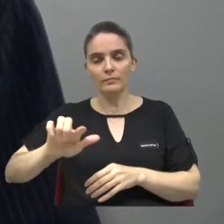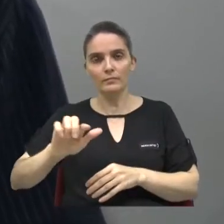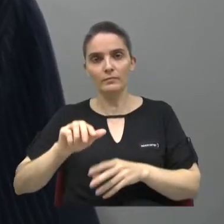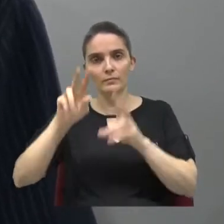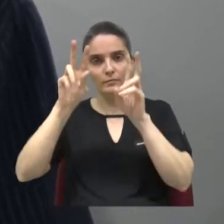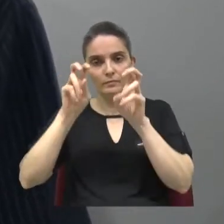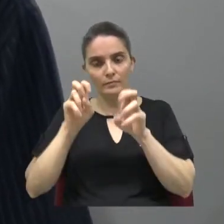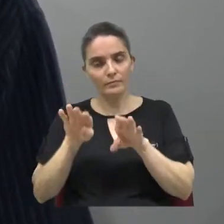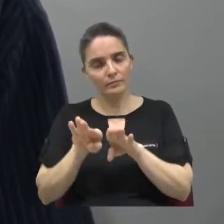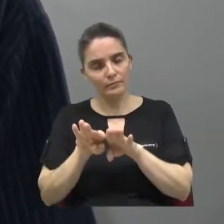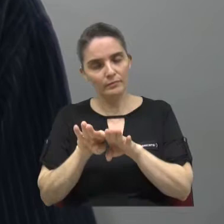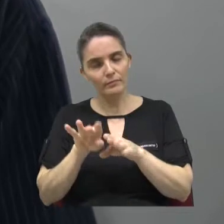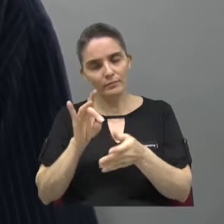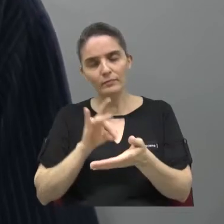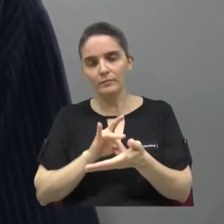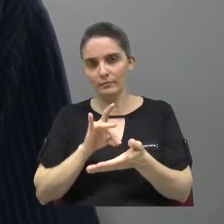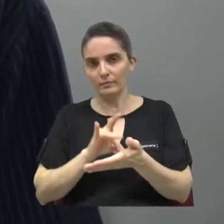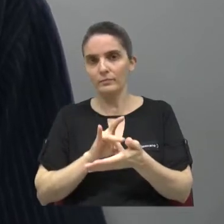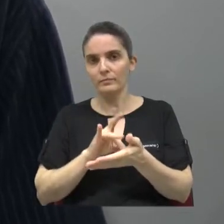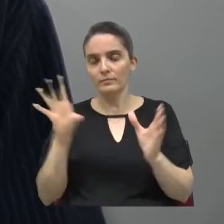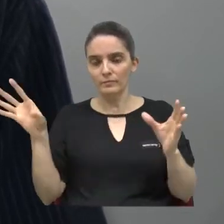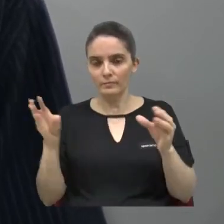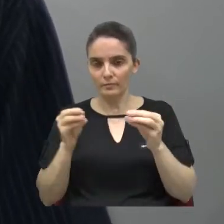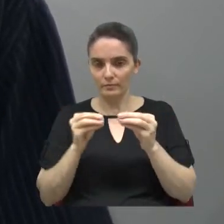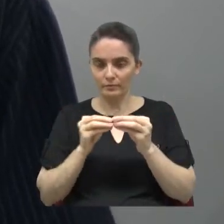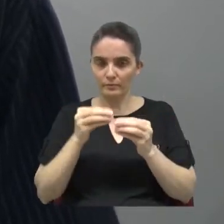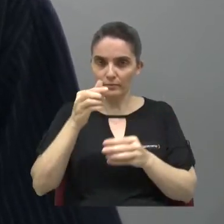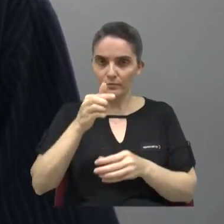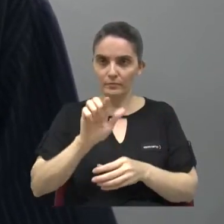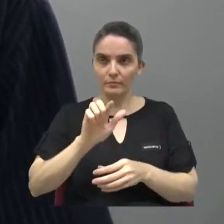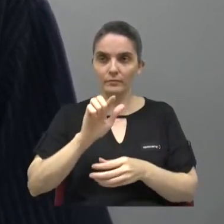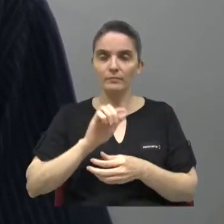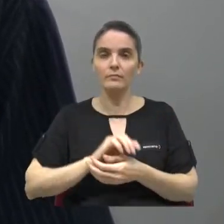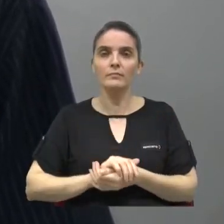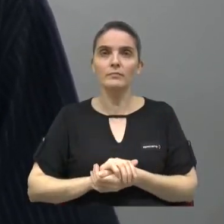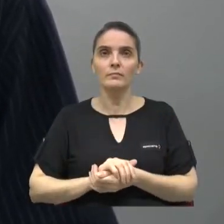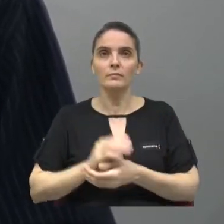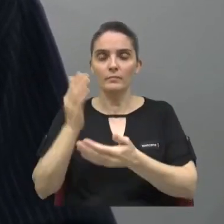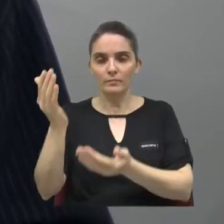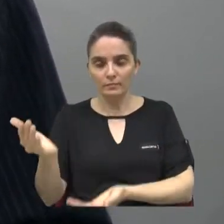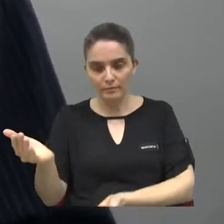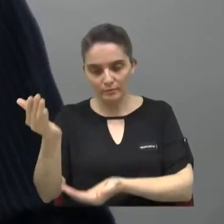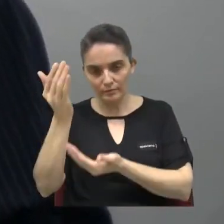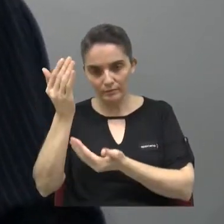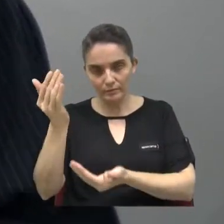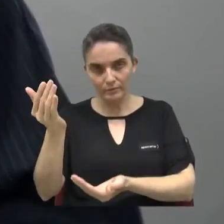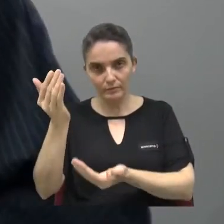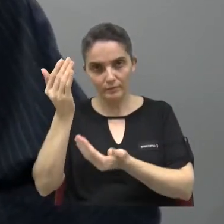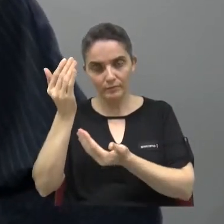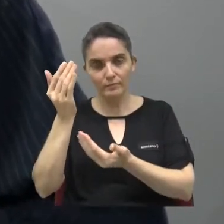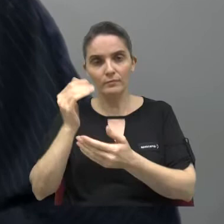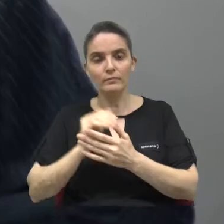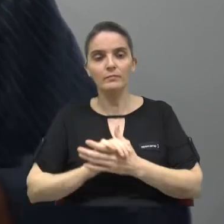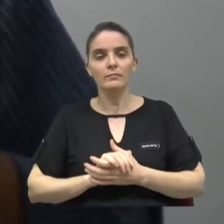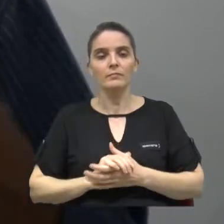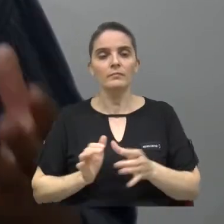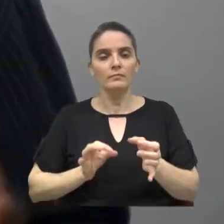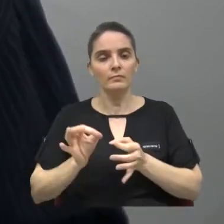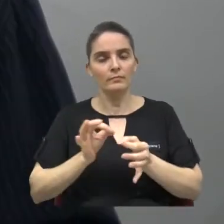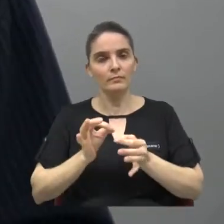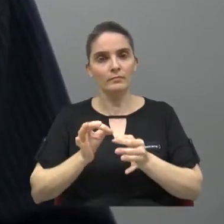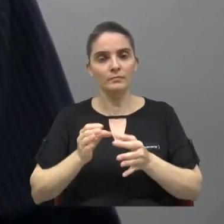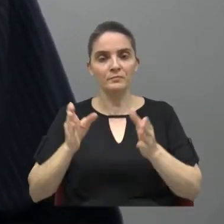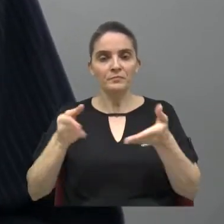são inerentes. Então, realmente, para concluir, quero mais uma vez enaltecer e reverenciar essa propositura, que além de